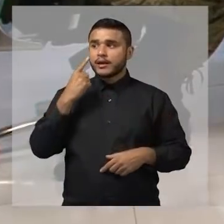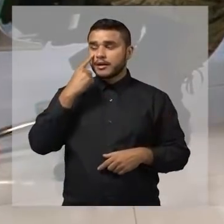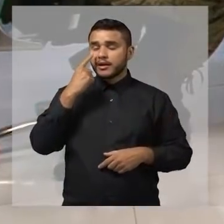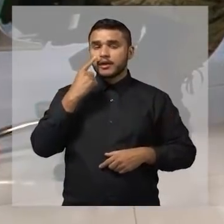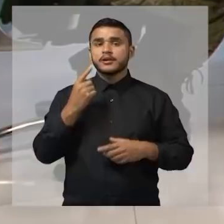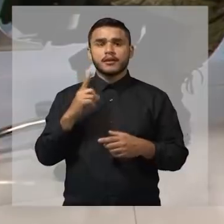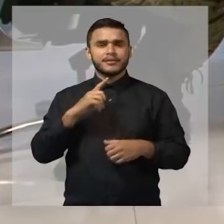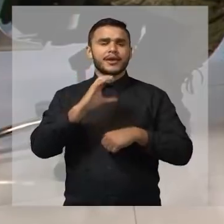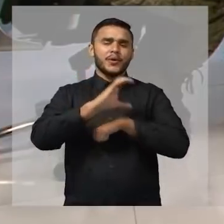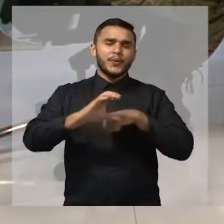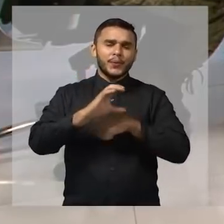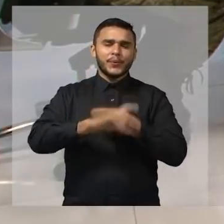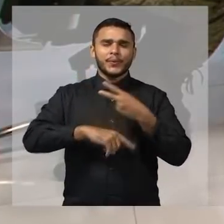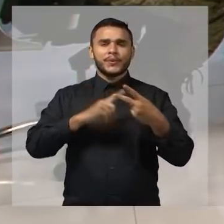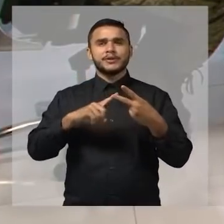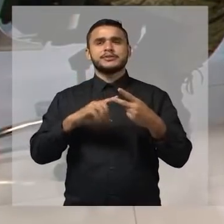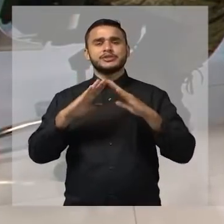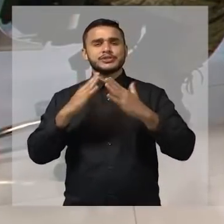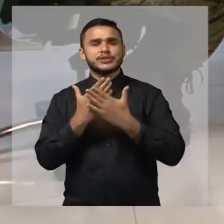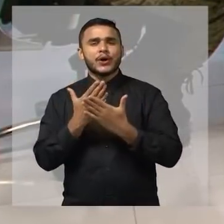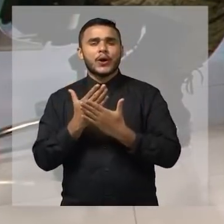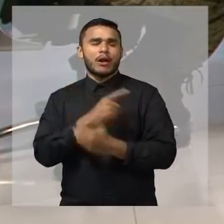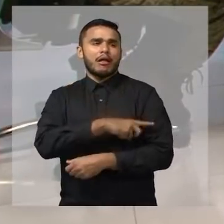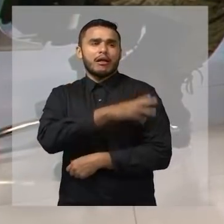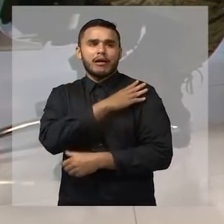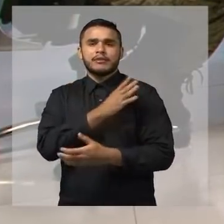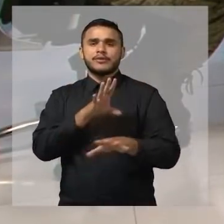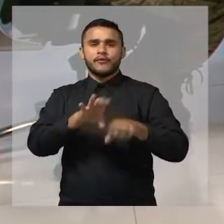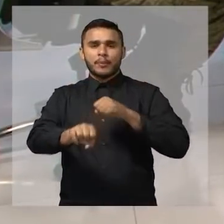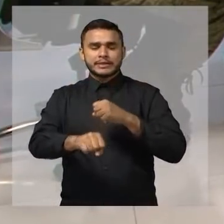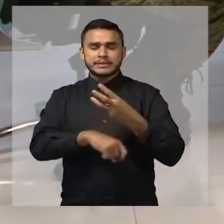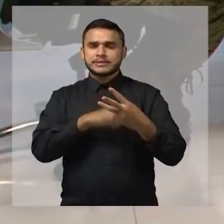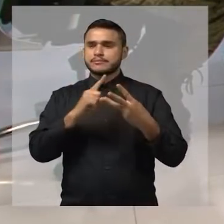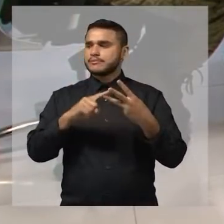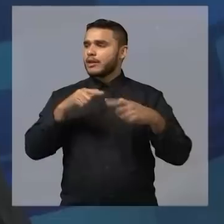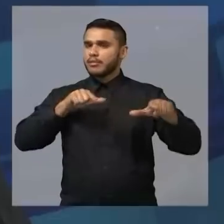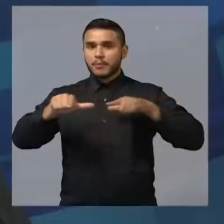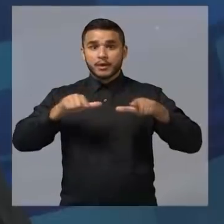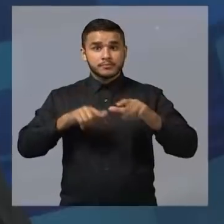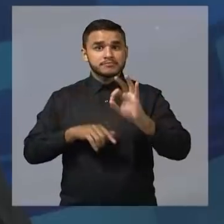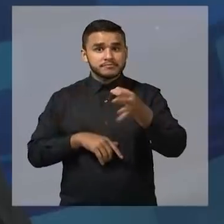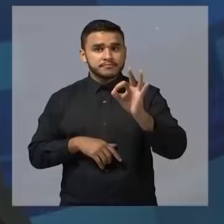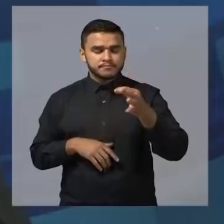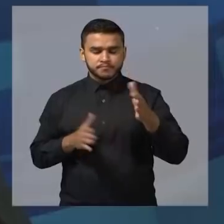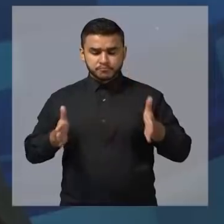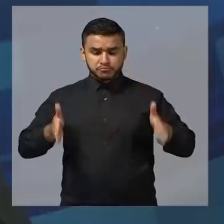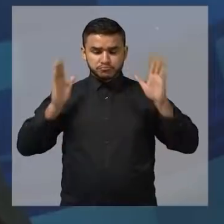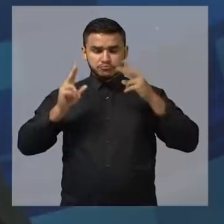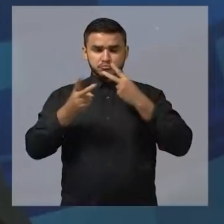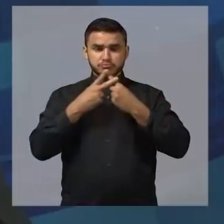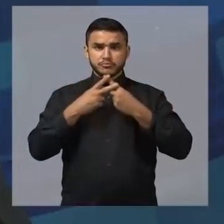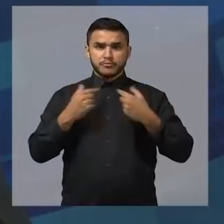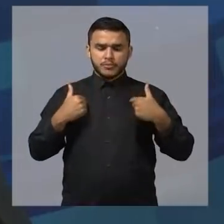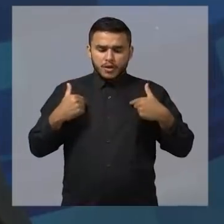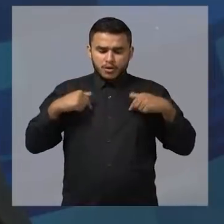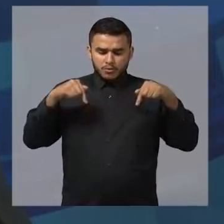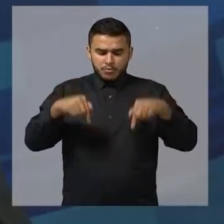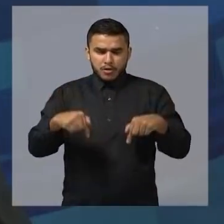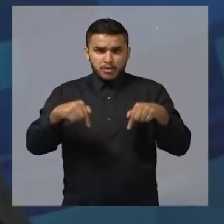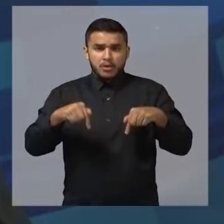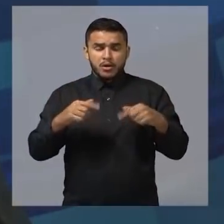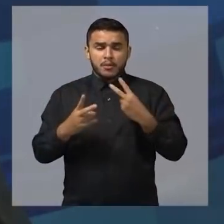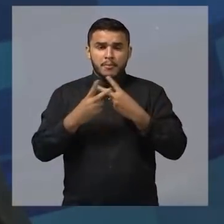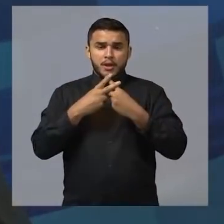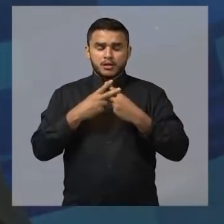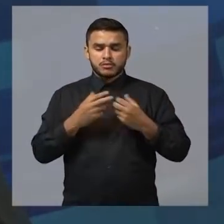uma eficiência também temporária, como o Arnaldo falou. Enquanto o cara estiver preso, ele não está na rua delinquindo, mas ele volta. Né? Mas enquanto ele